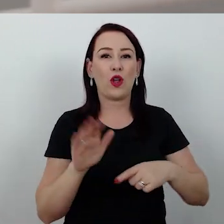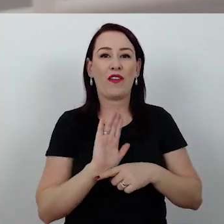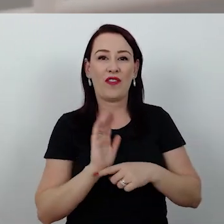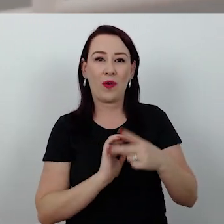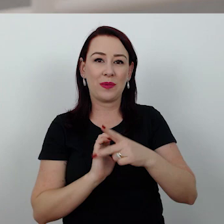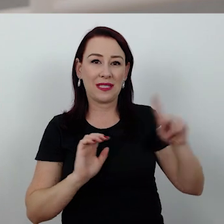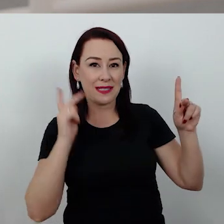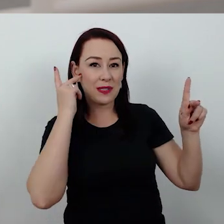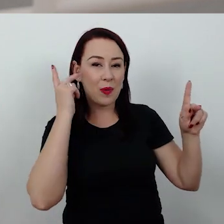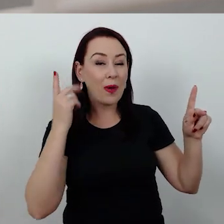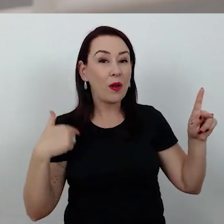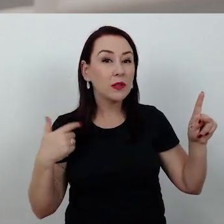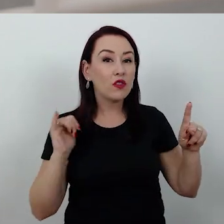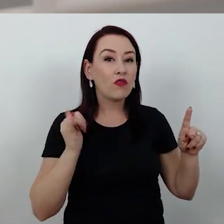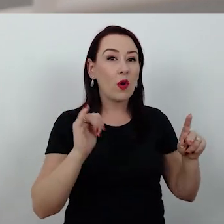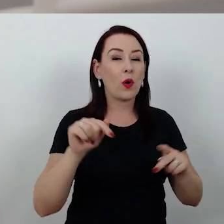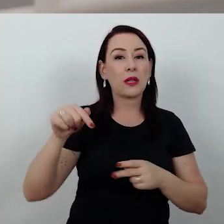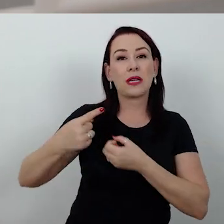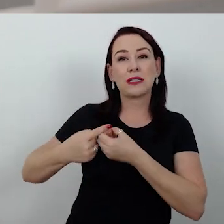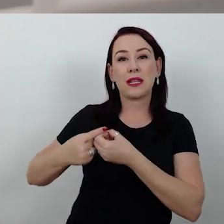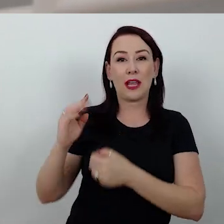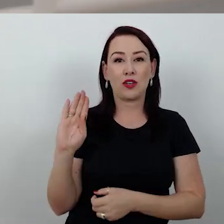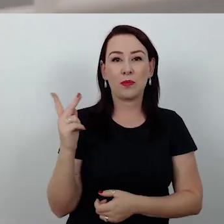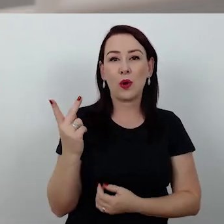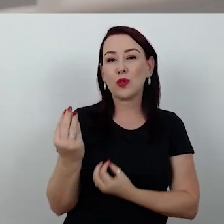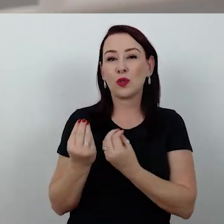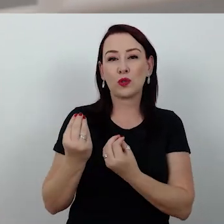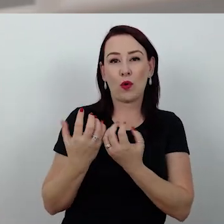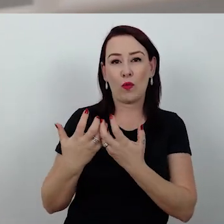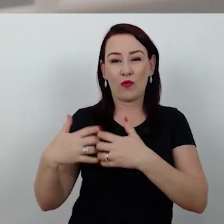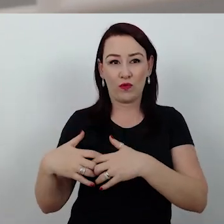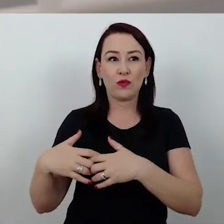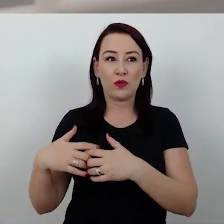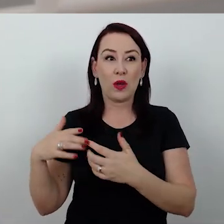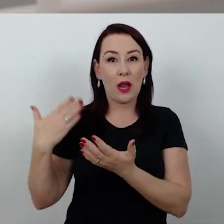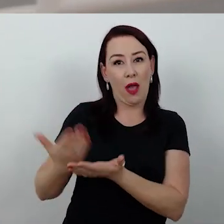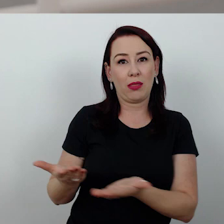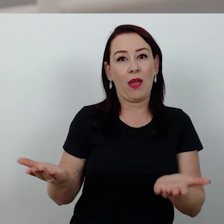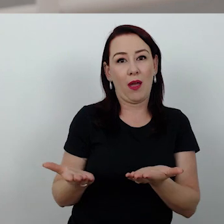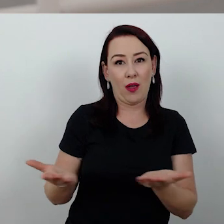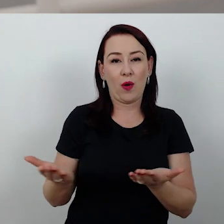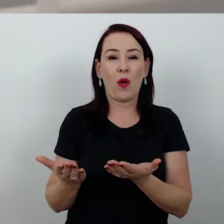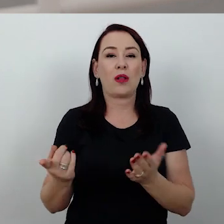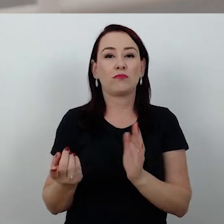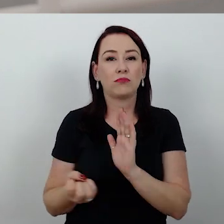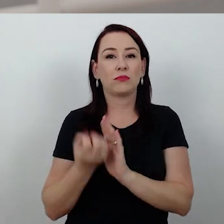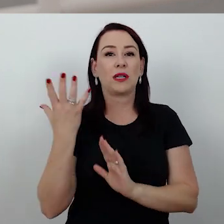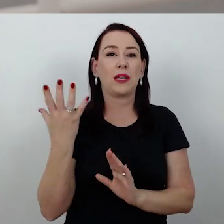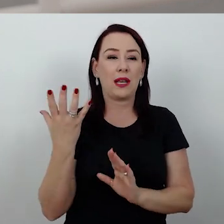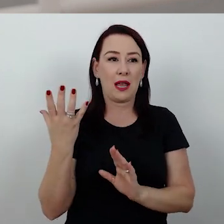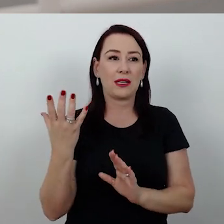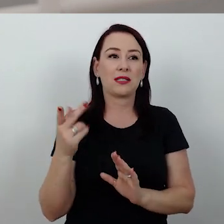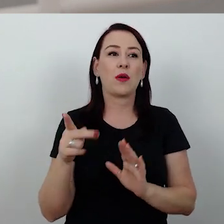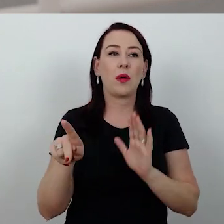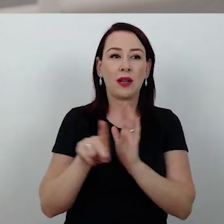Commission, com o São Paulo Film Commission, para falar um pouquinho o que a gente vem construindo aqui em Belo Horizonte, até os dias atuais, né,